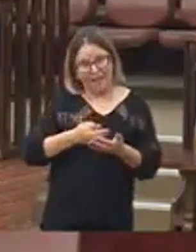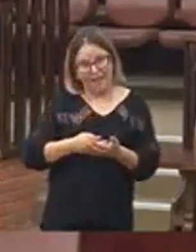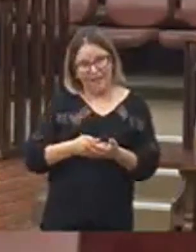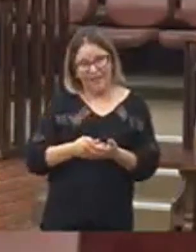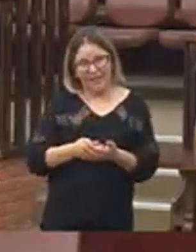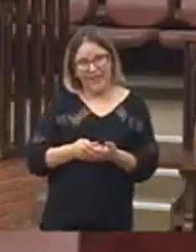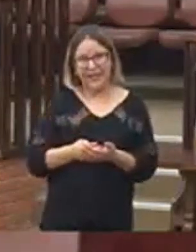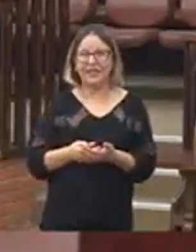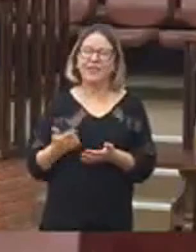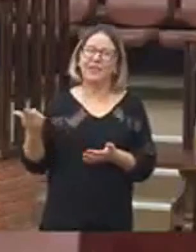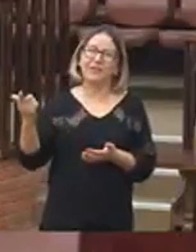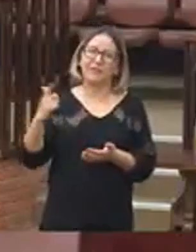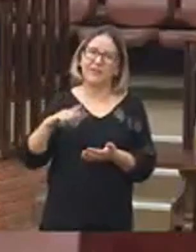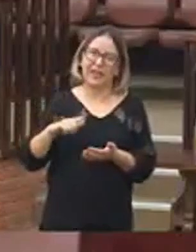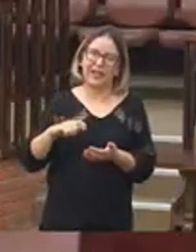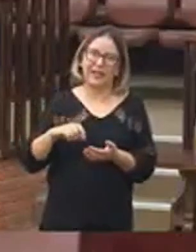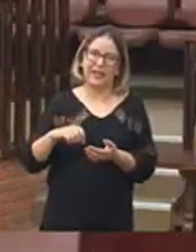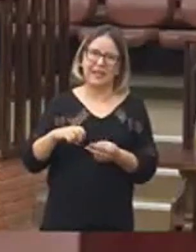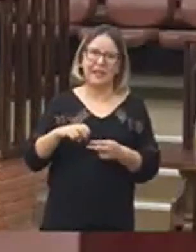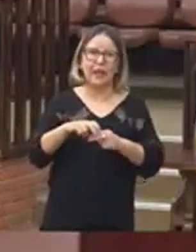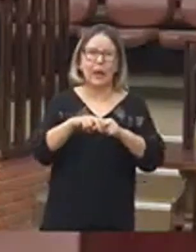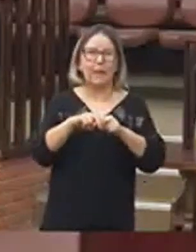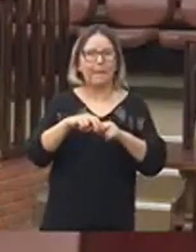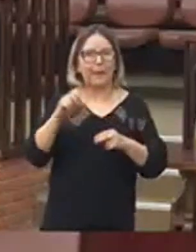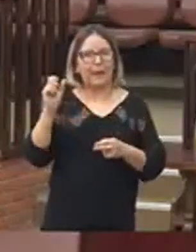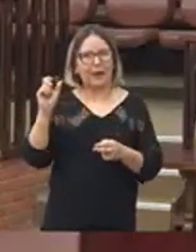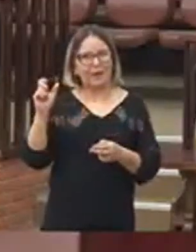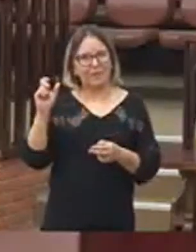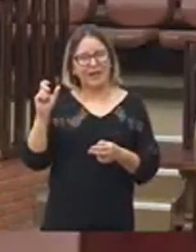fé, a fé vem pela palavra dele.